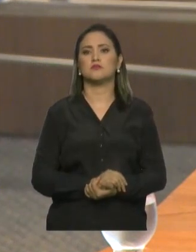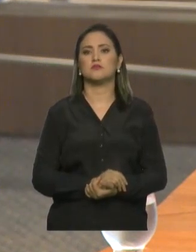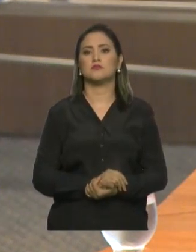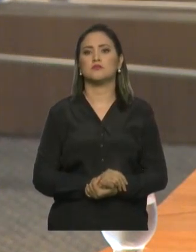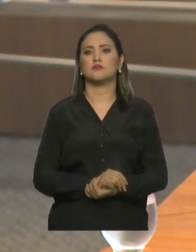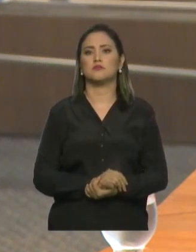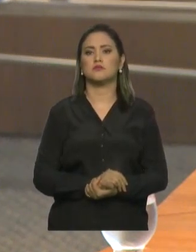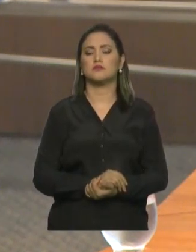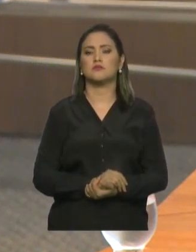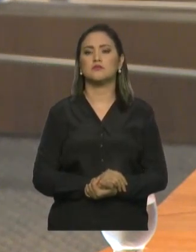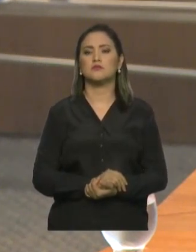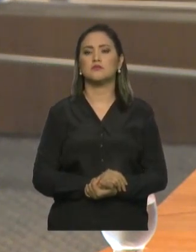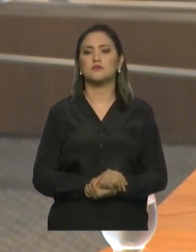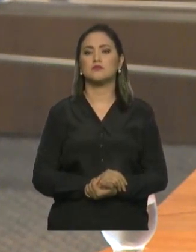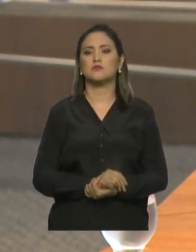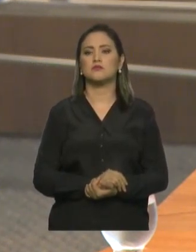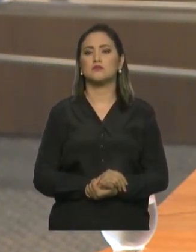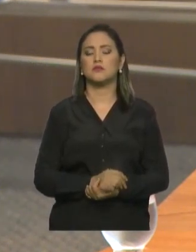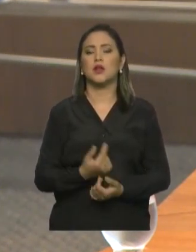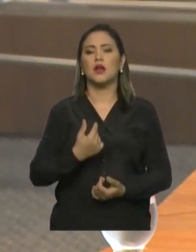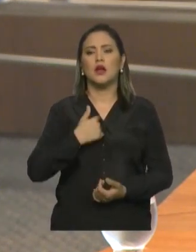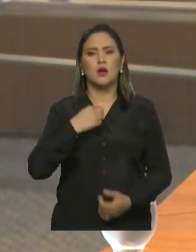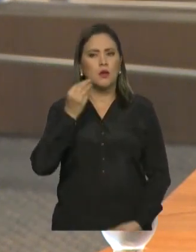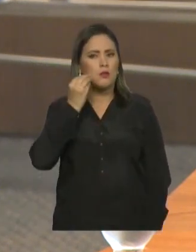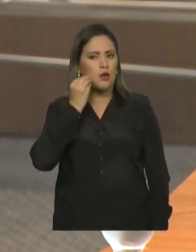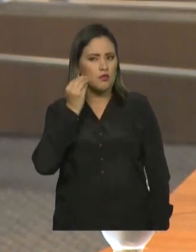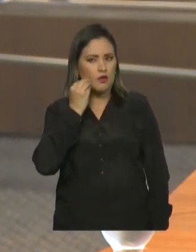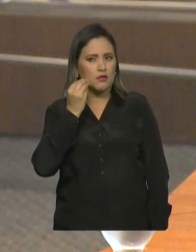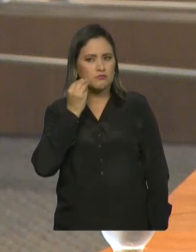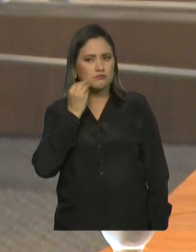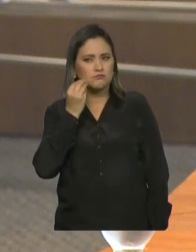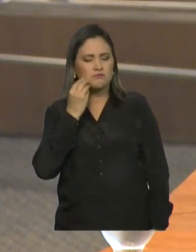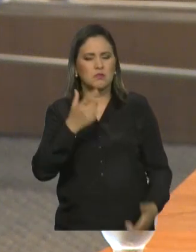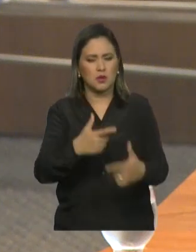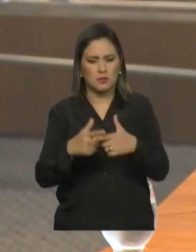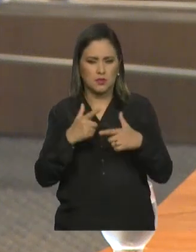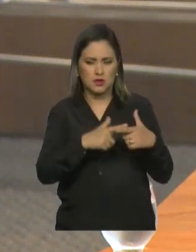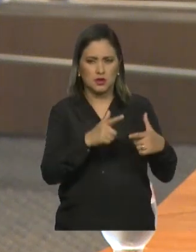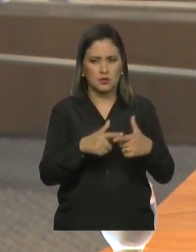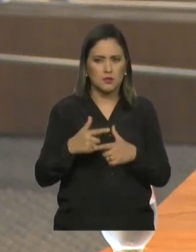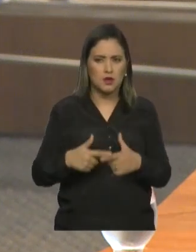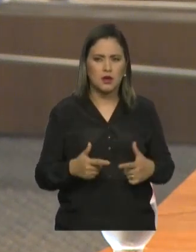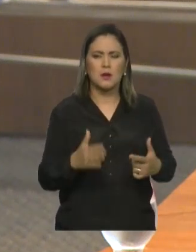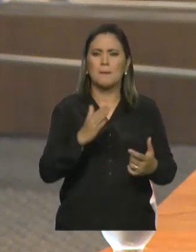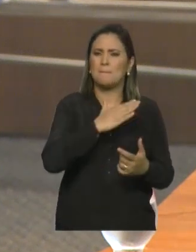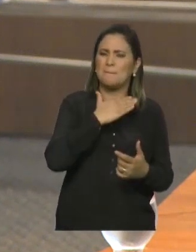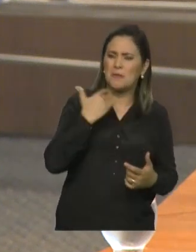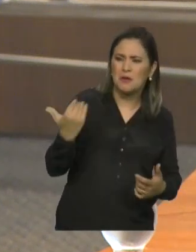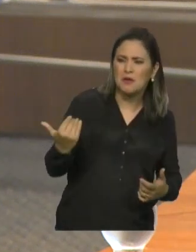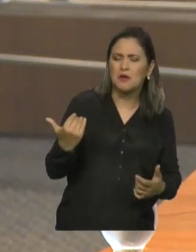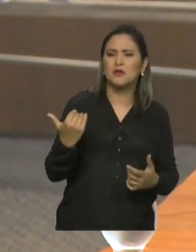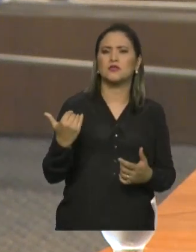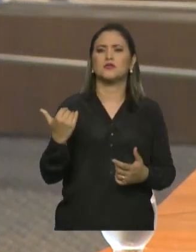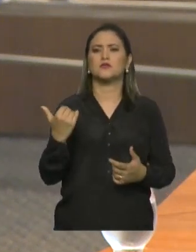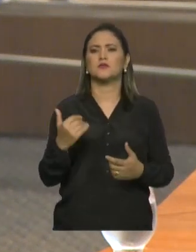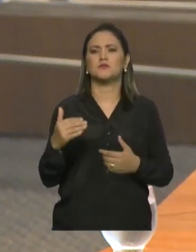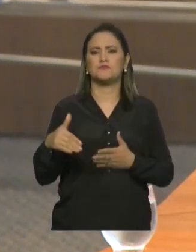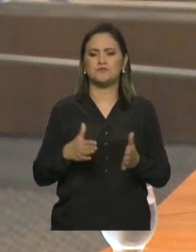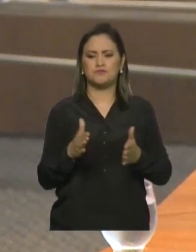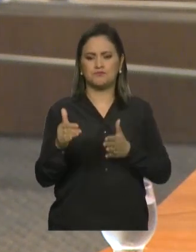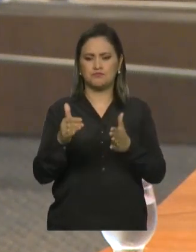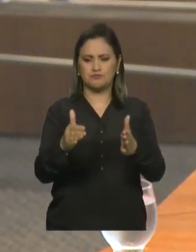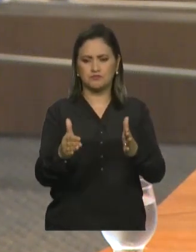sendo testemunha dos percalços dessa rodovia, dos transtornos, das mortes que essa rodovia vem causando por causa